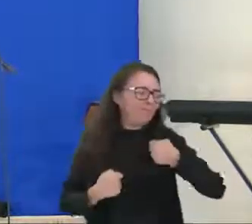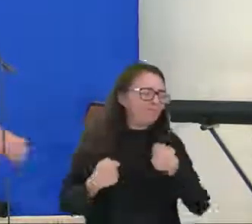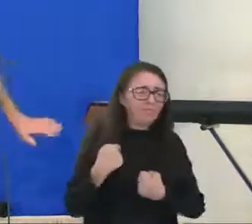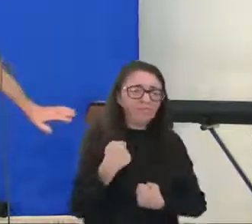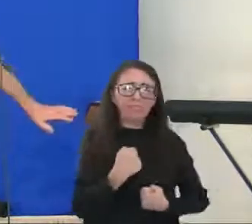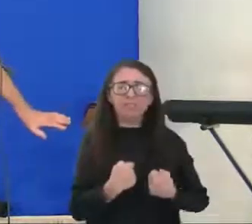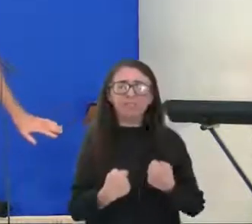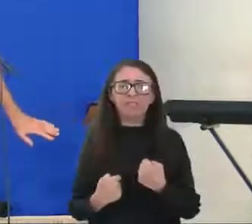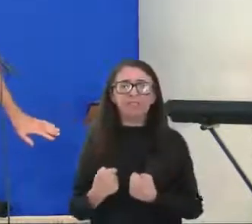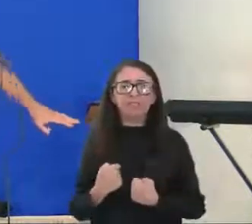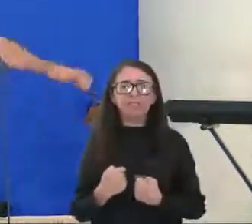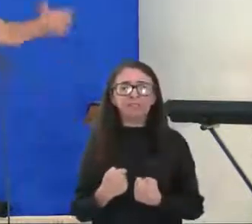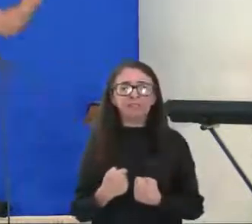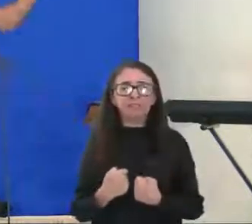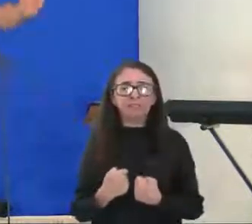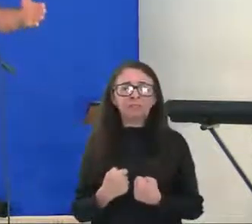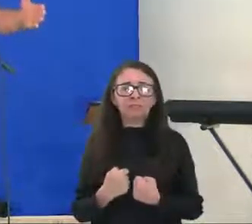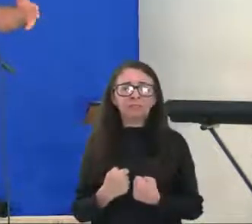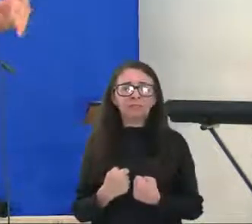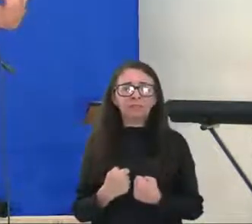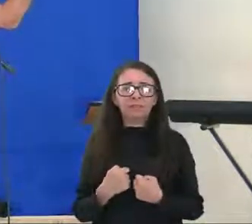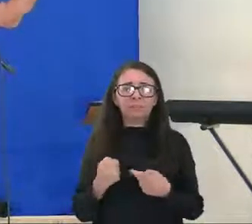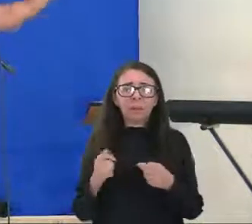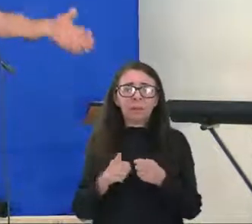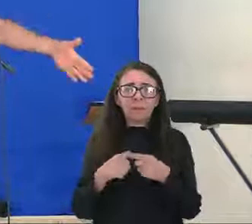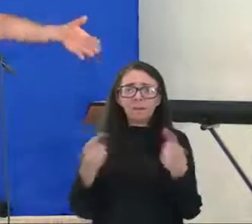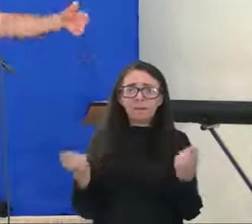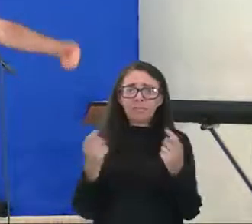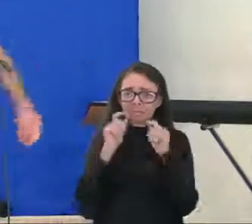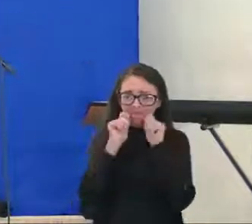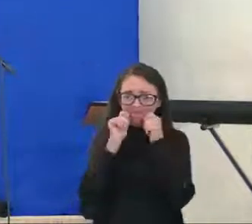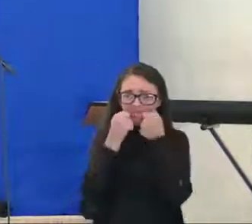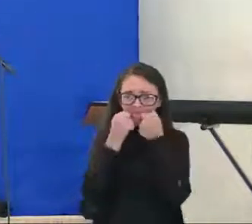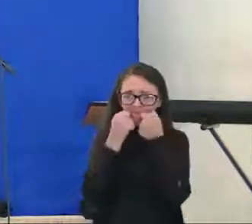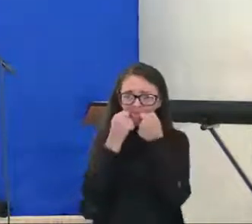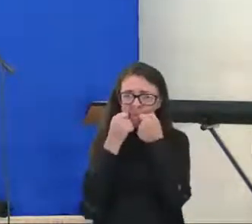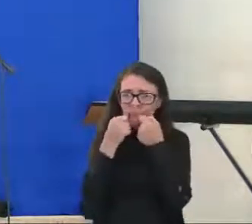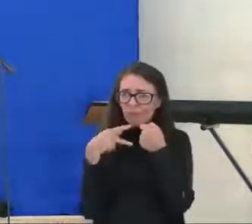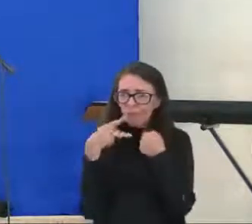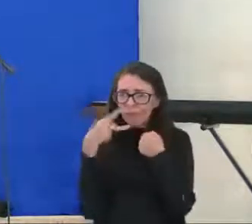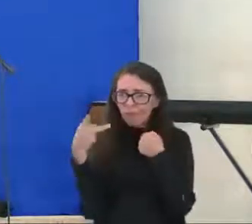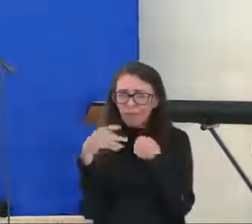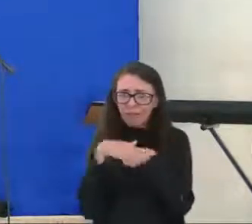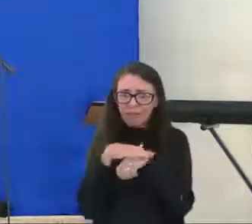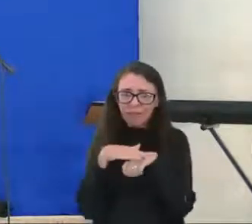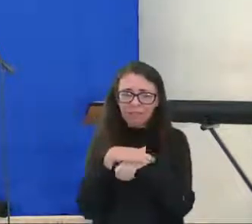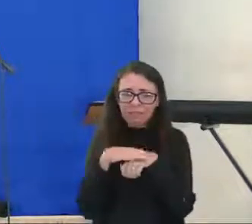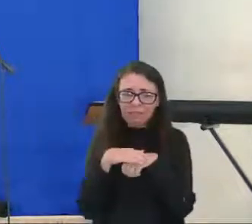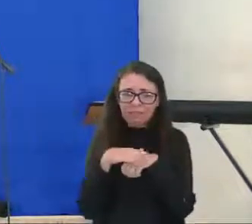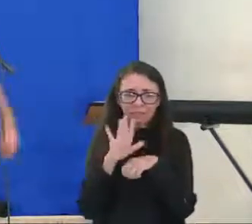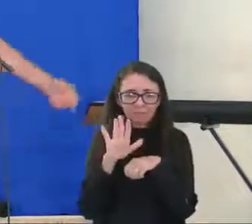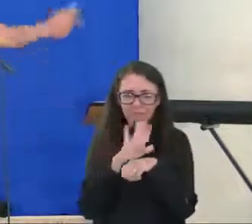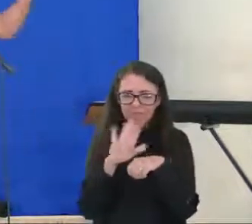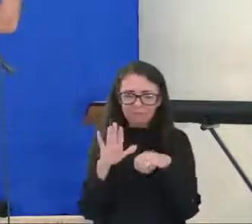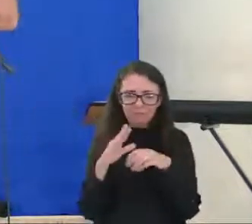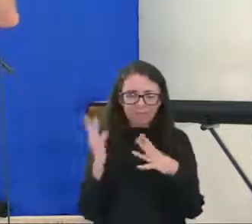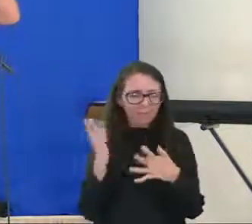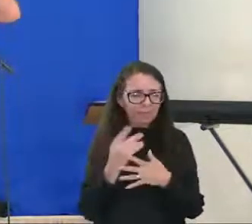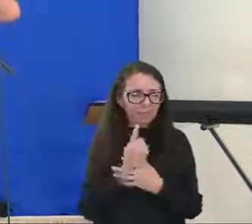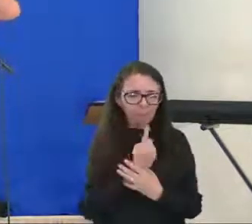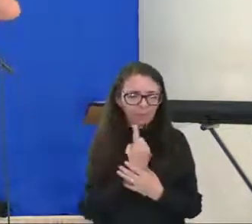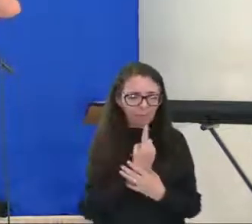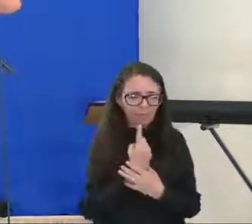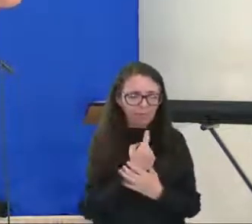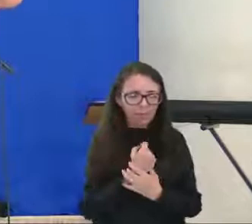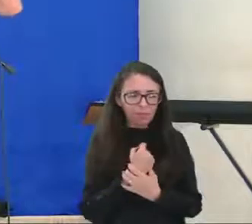é errado também. Você está vendo a necessidade do irmão e você não coopera, não ajuda. E aquele que